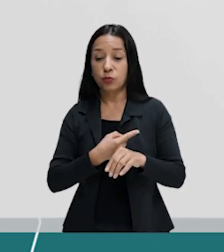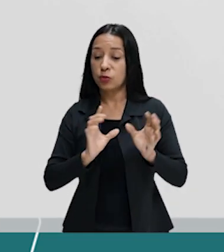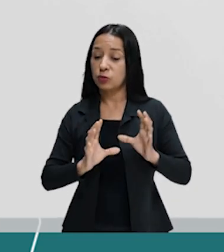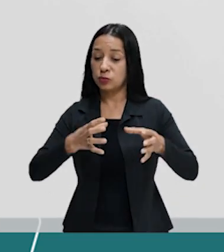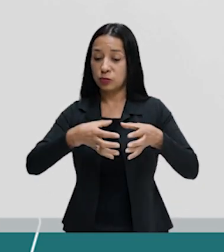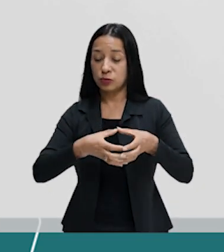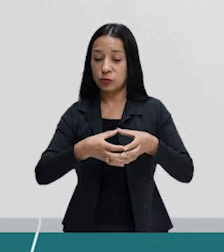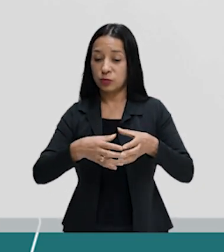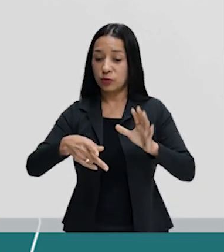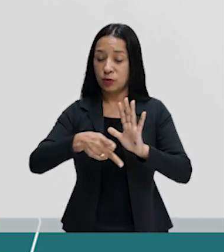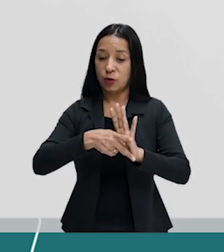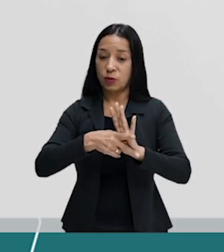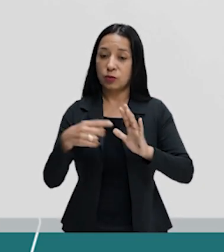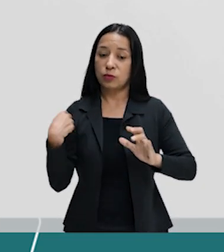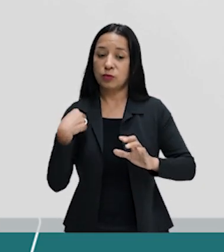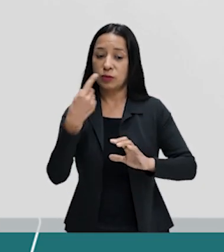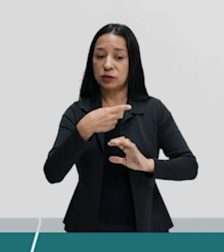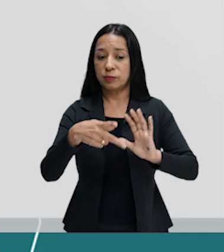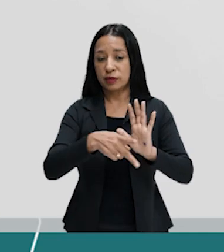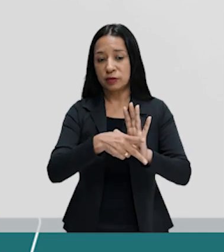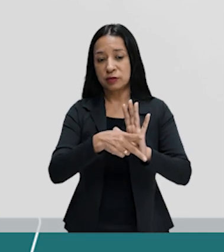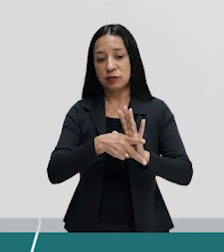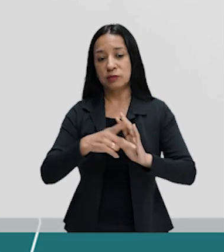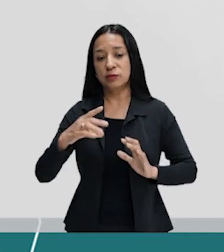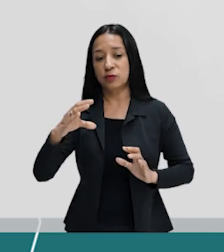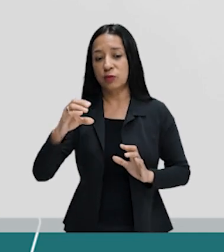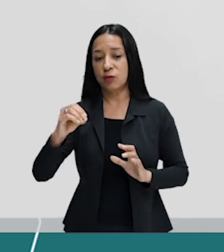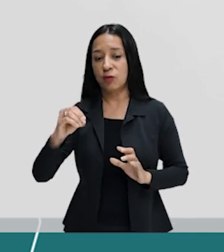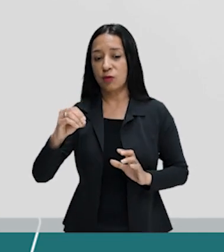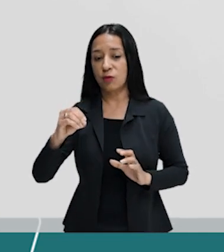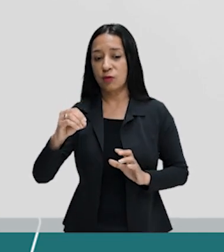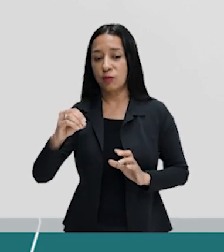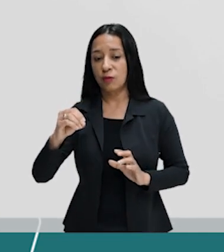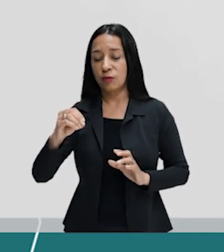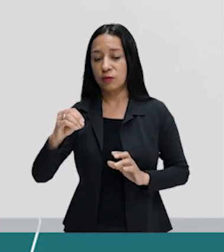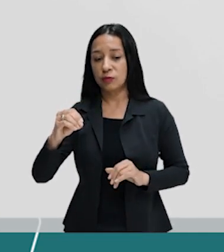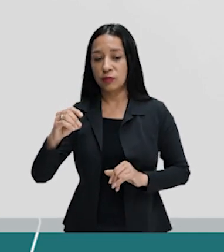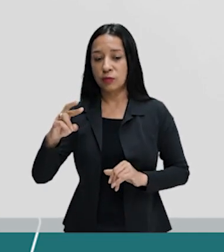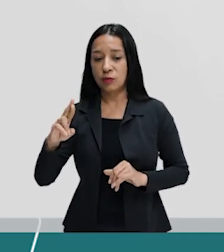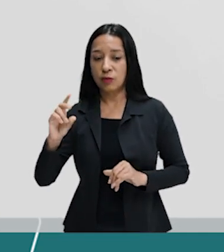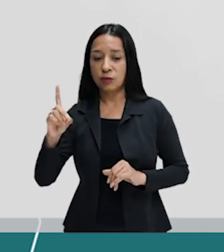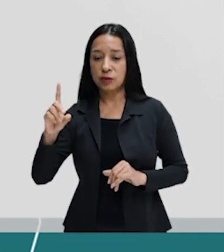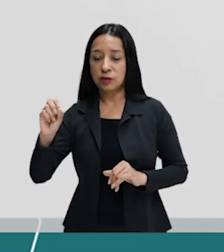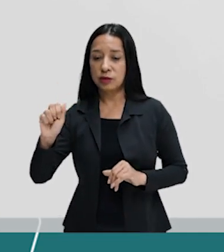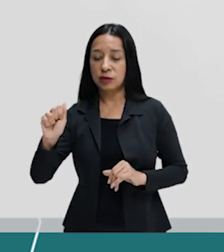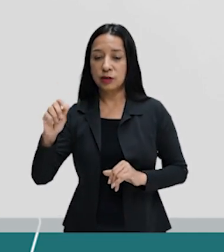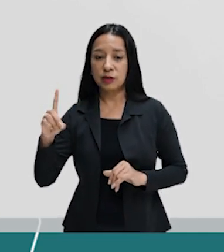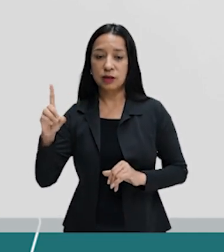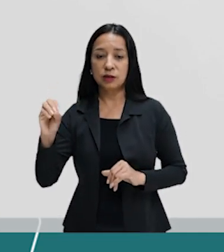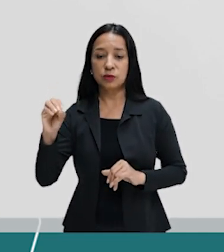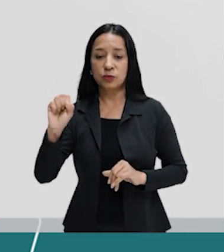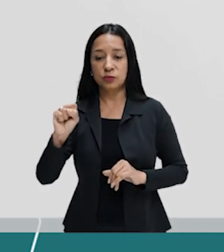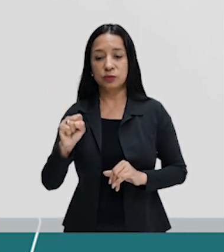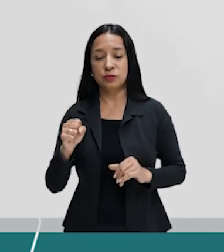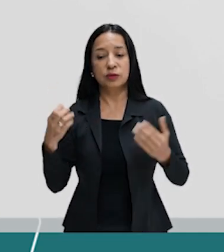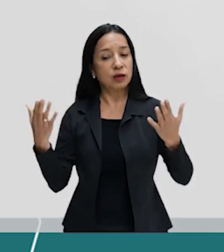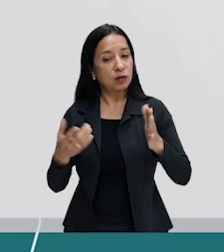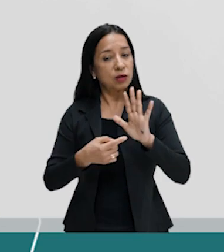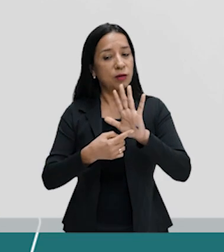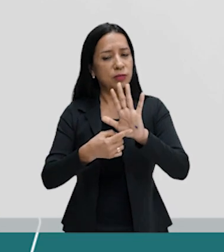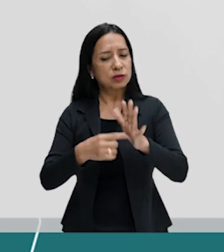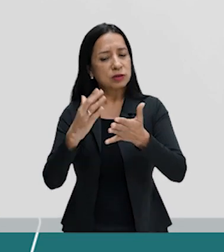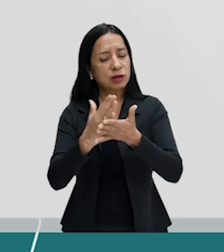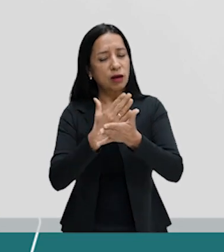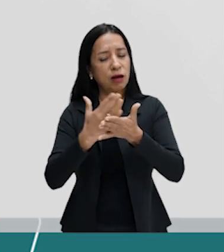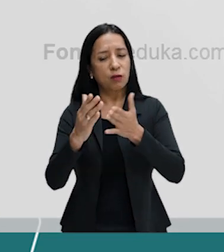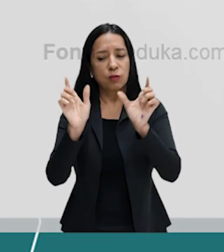qual nós pertencemos, o filo Chordata ou Chordados. Então vou apresentar alguns indivíduos de cada um desses filos